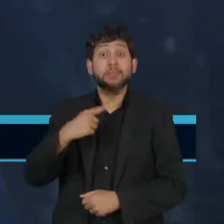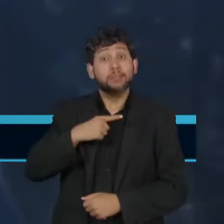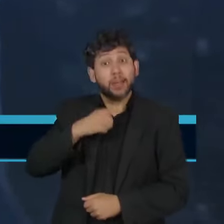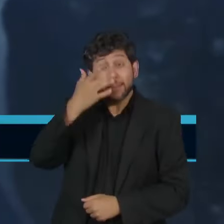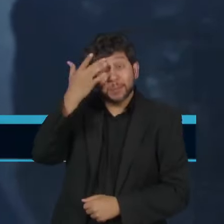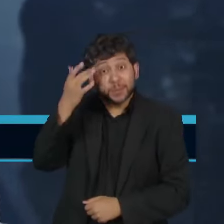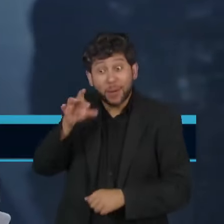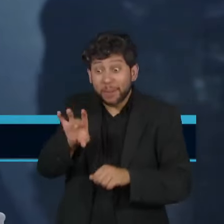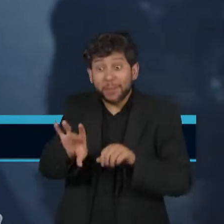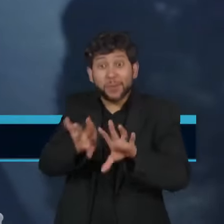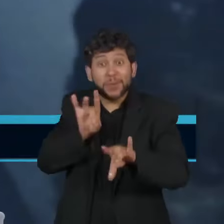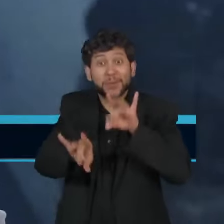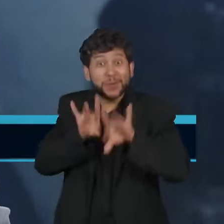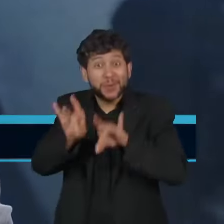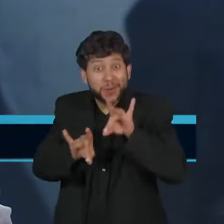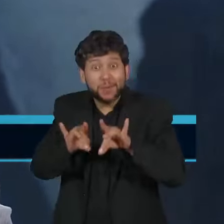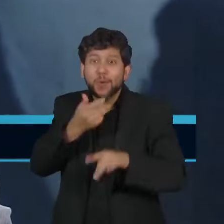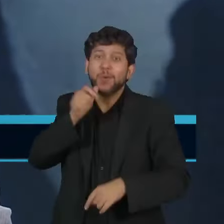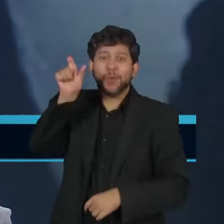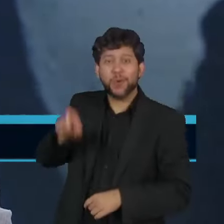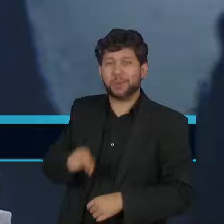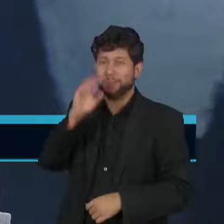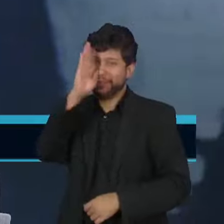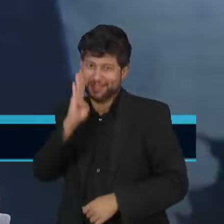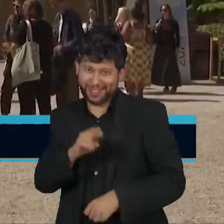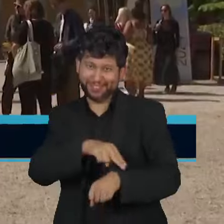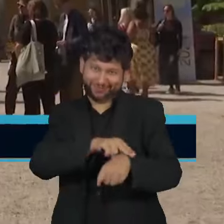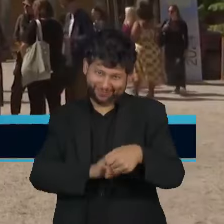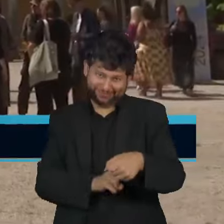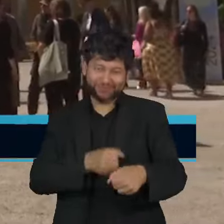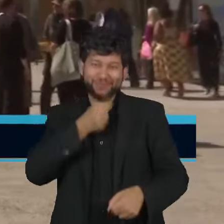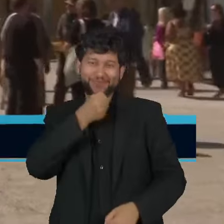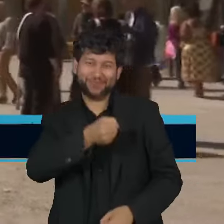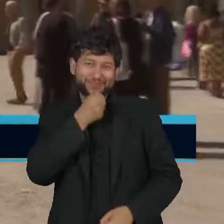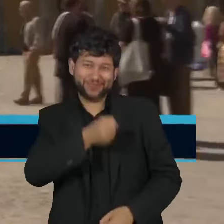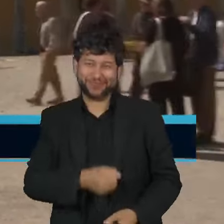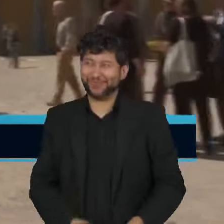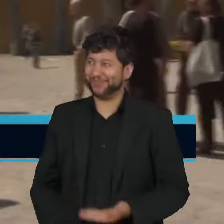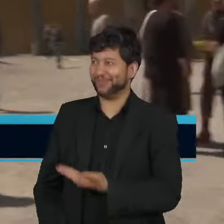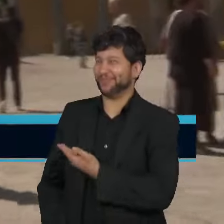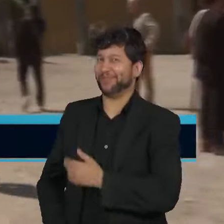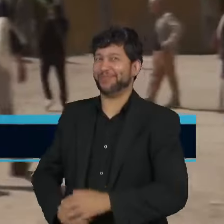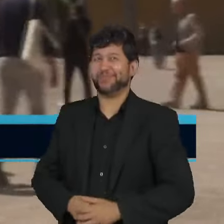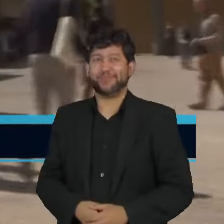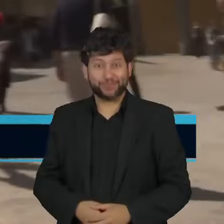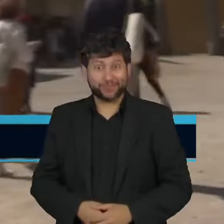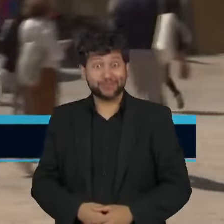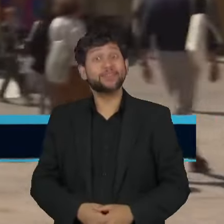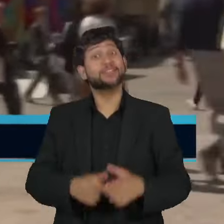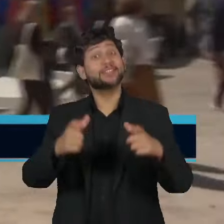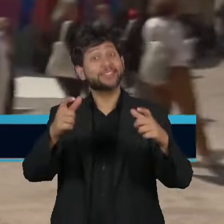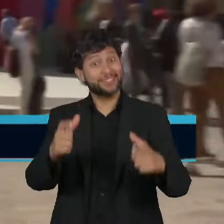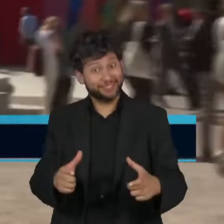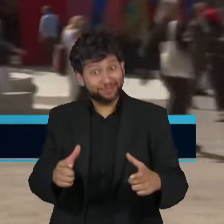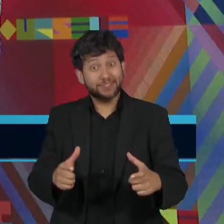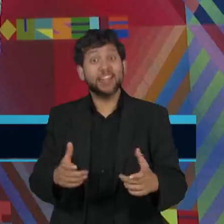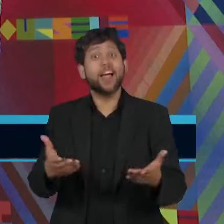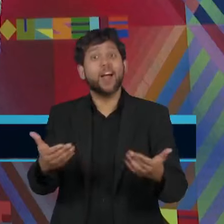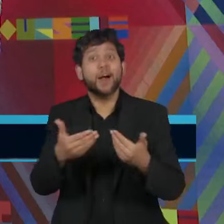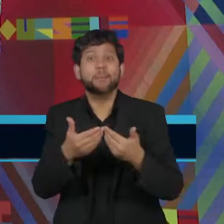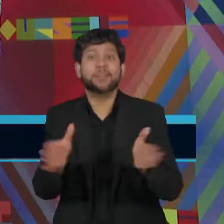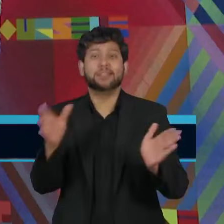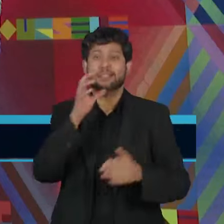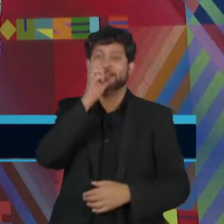brasileiro A reportagem é do correspondente Leão serva a Bienal de Veneza foi aberta nesse sábado